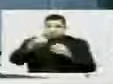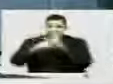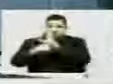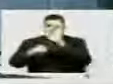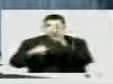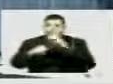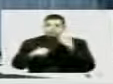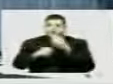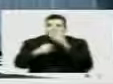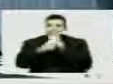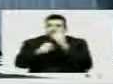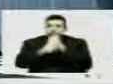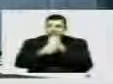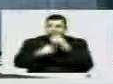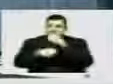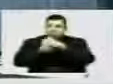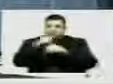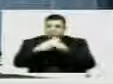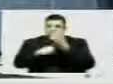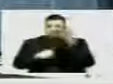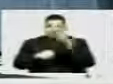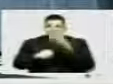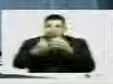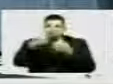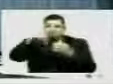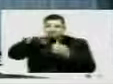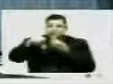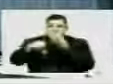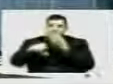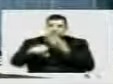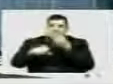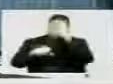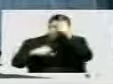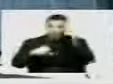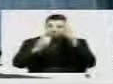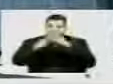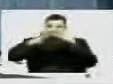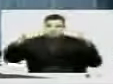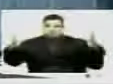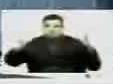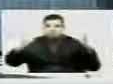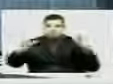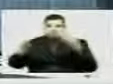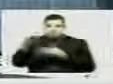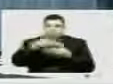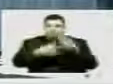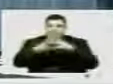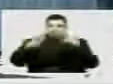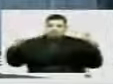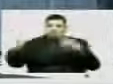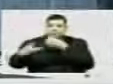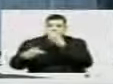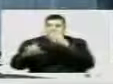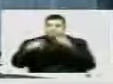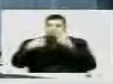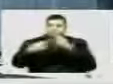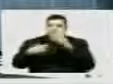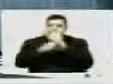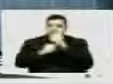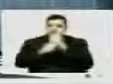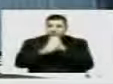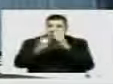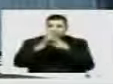24,98%, no orçamento deste ano foi de apenas 19%. A população cresceu, as demandas cresceram, mas o